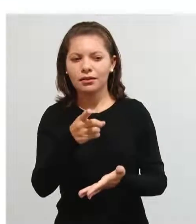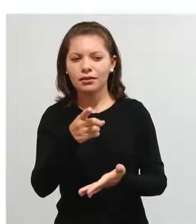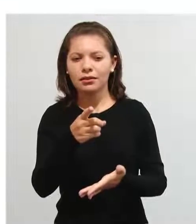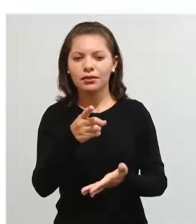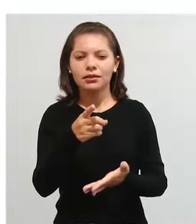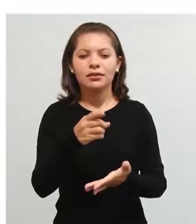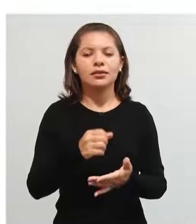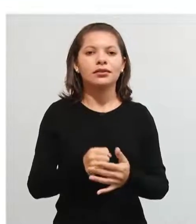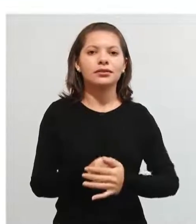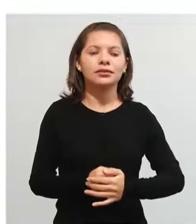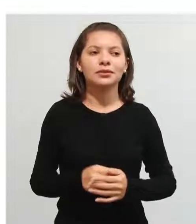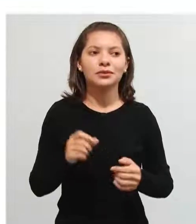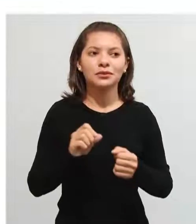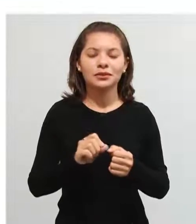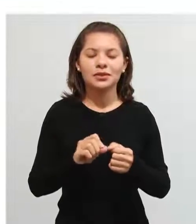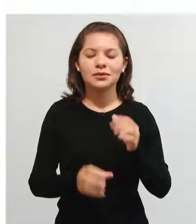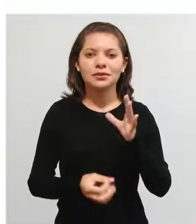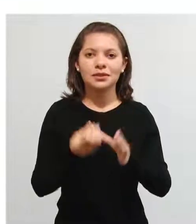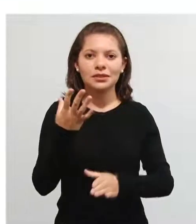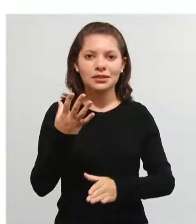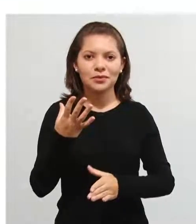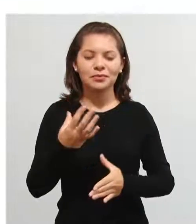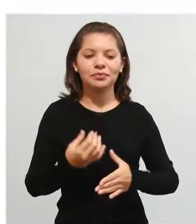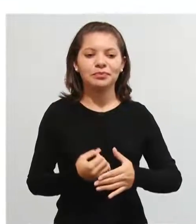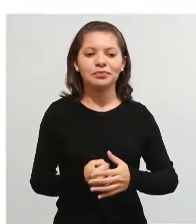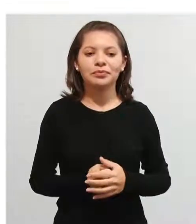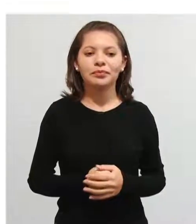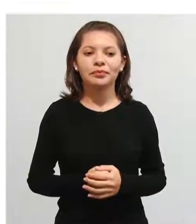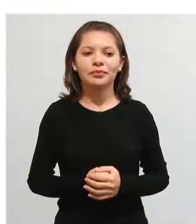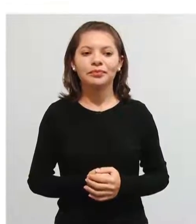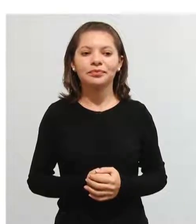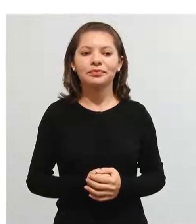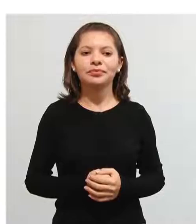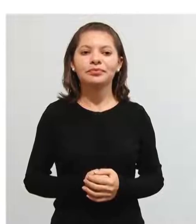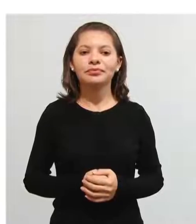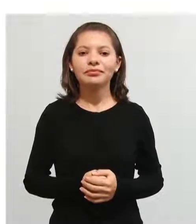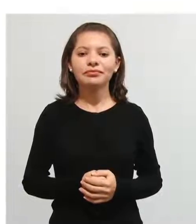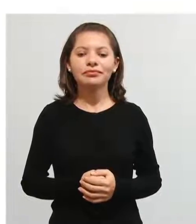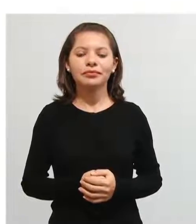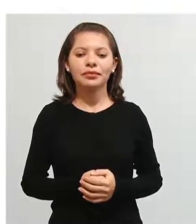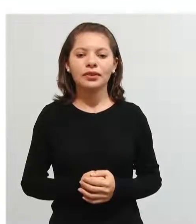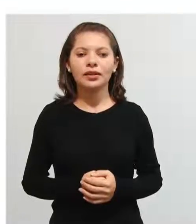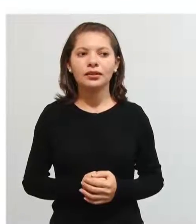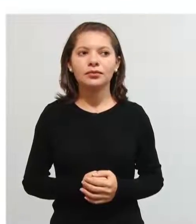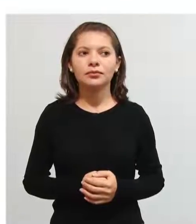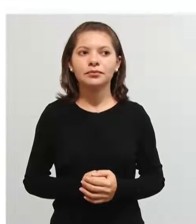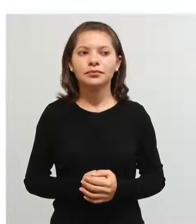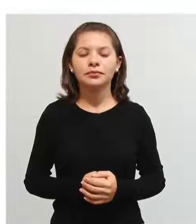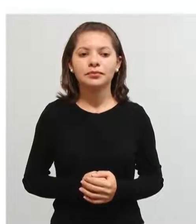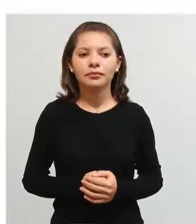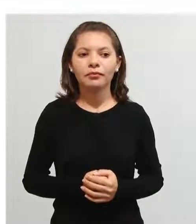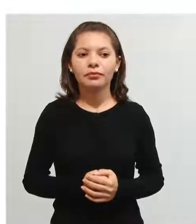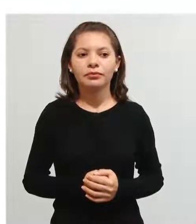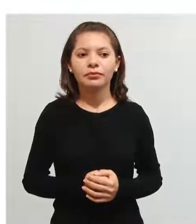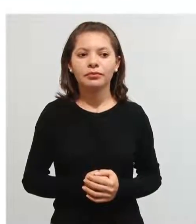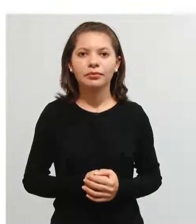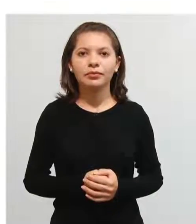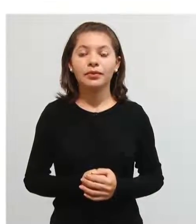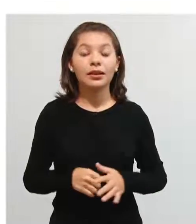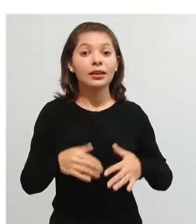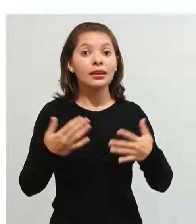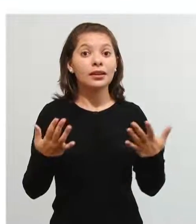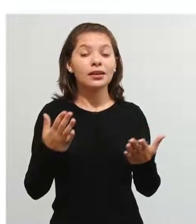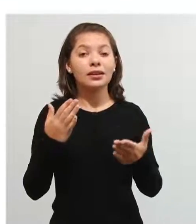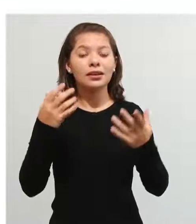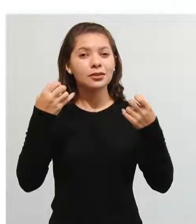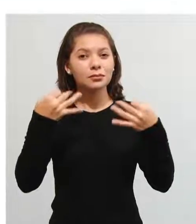essa criação. E eles só vão fazer se eles quiserem. Se não quiser, não é obrigatório, tá? E ainda, falando das